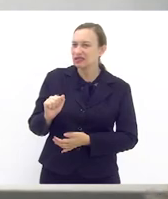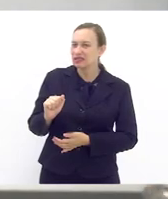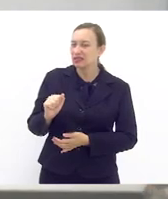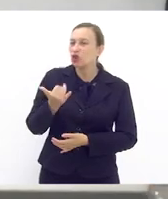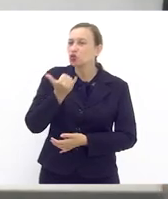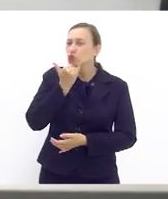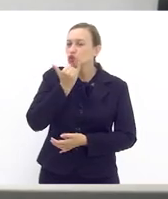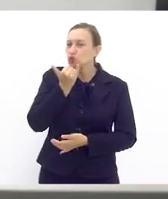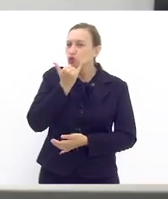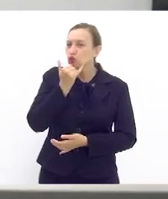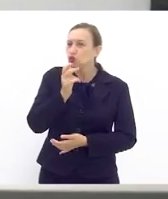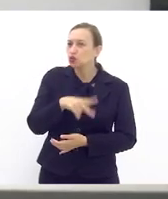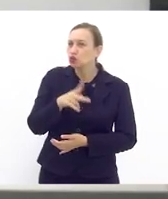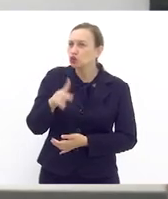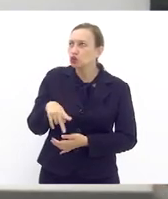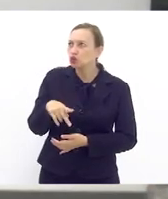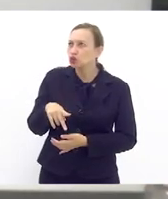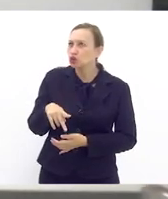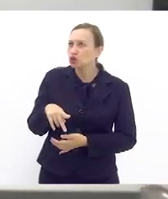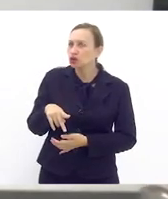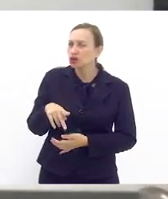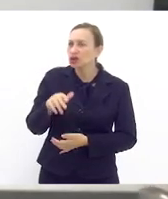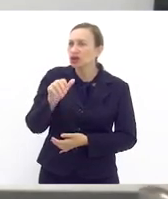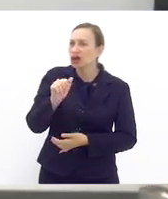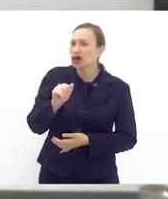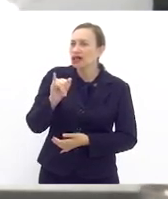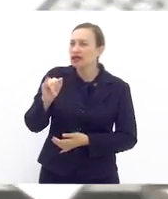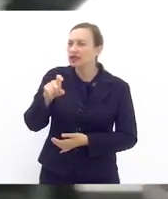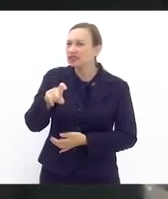Ai desculpa professora professora aysia